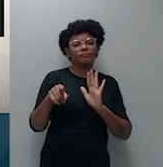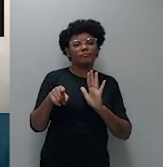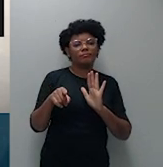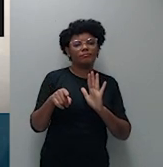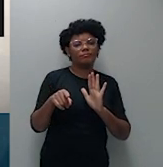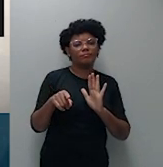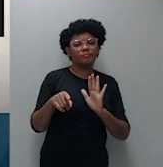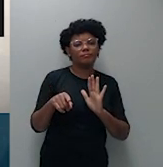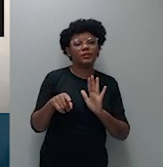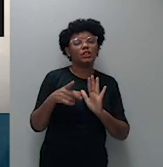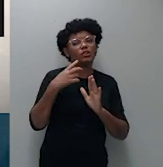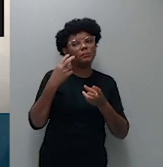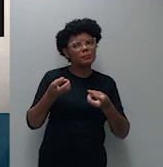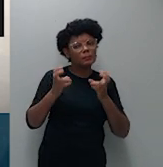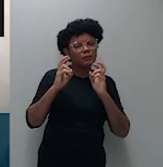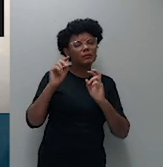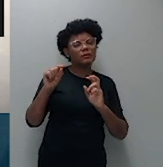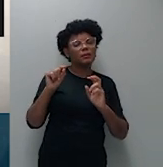mas